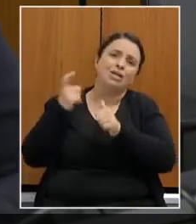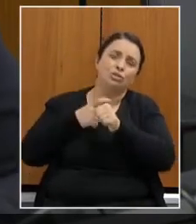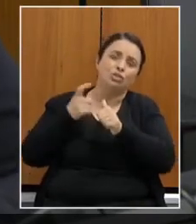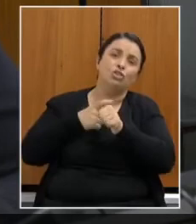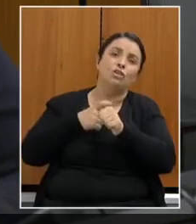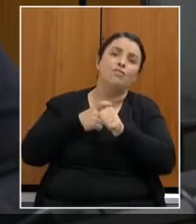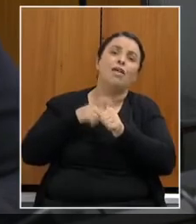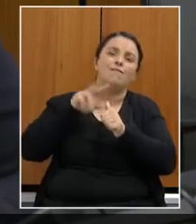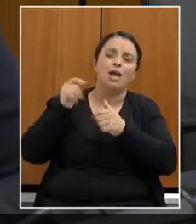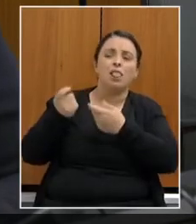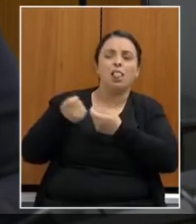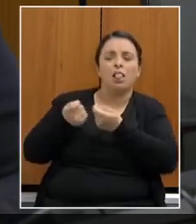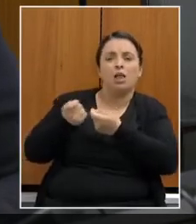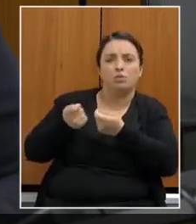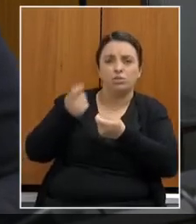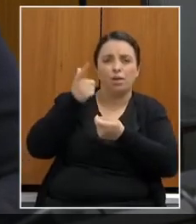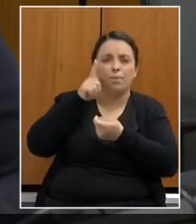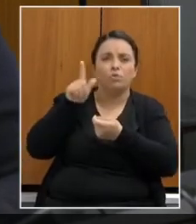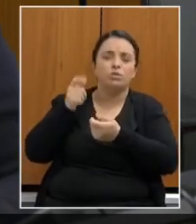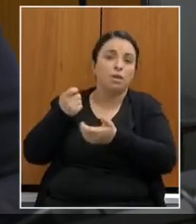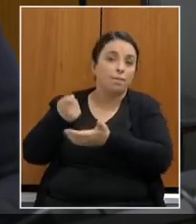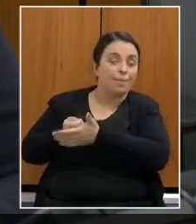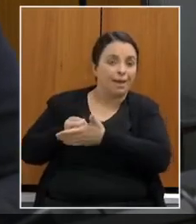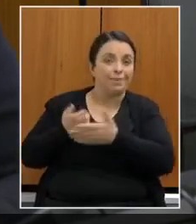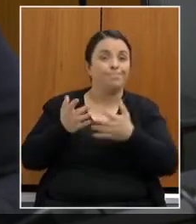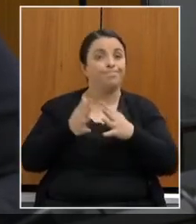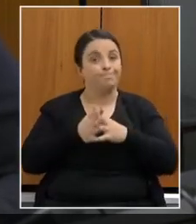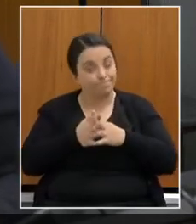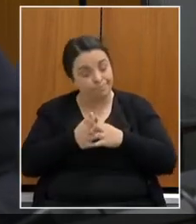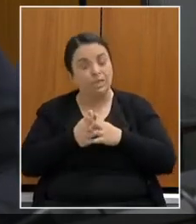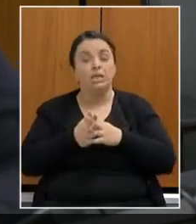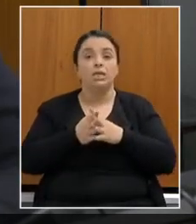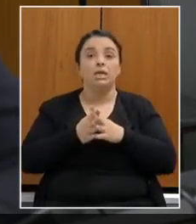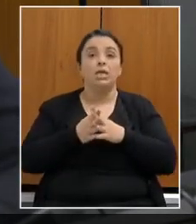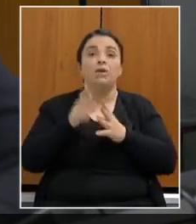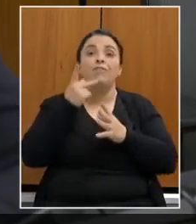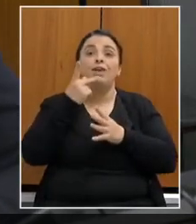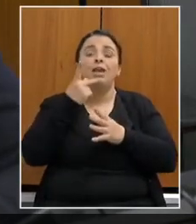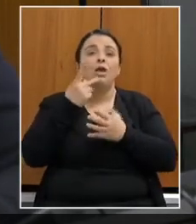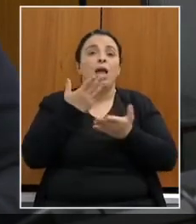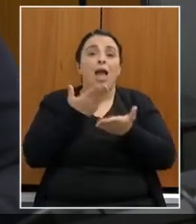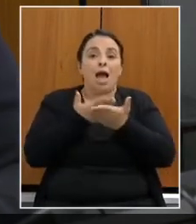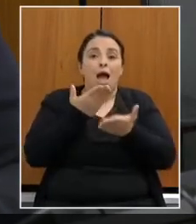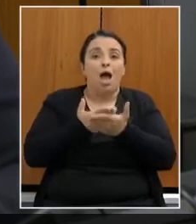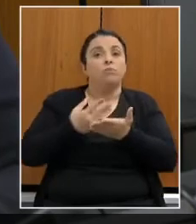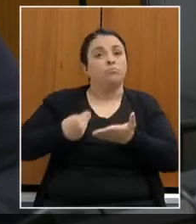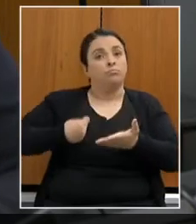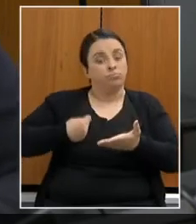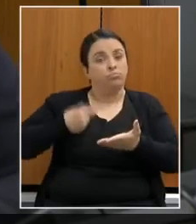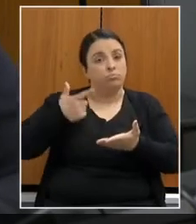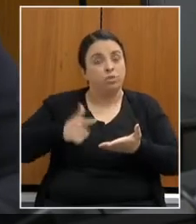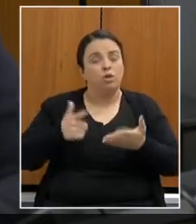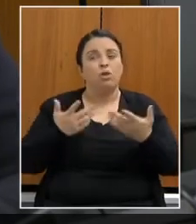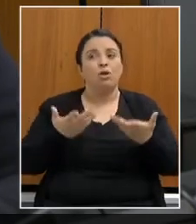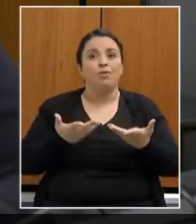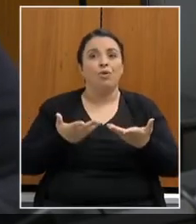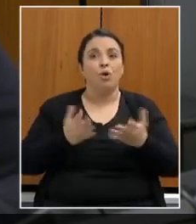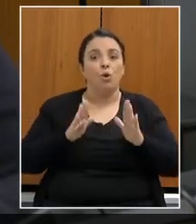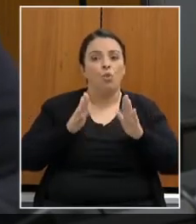à volta às aulas, que o foco tem que ser no aluno, é importante, esse conceito já está estabelecido,